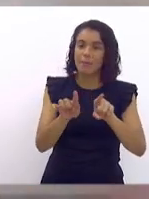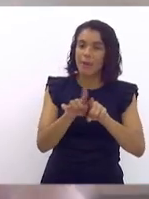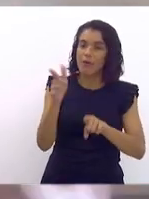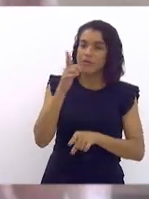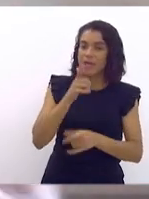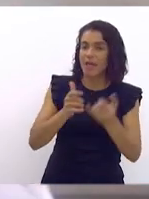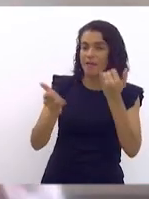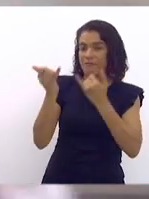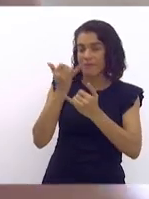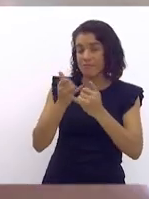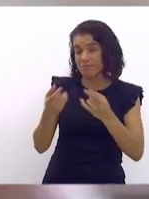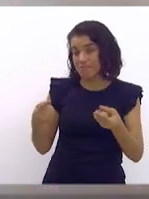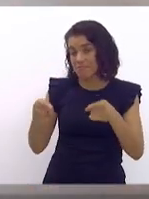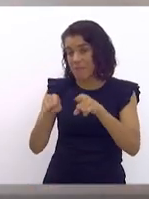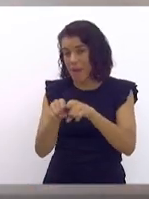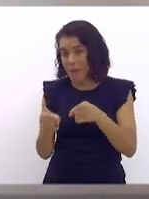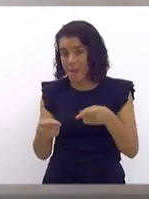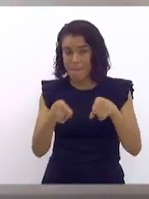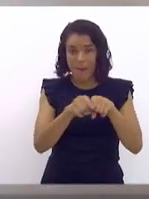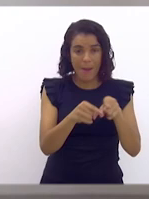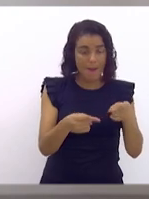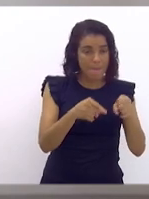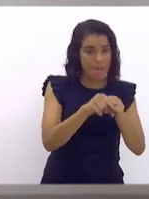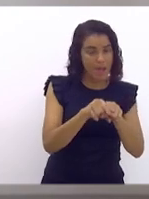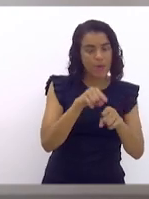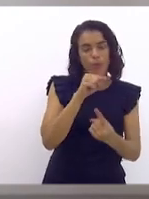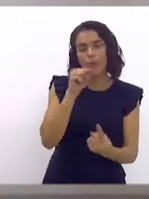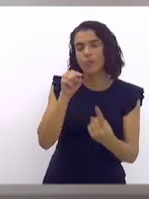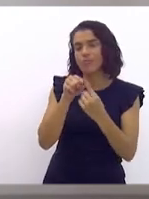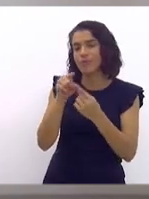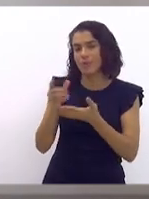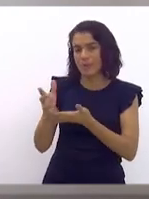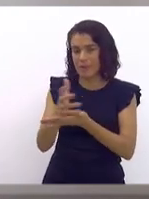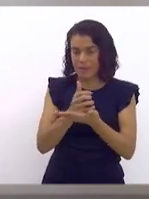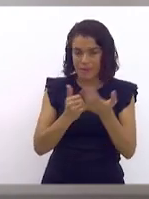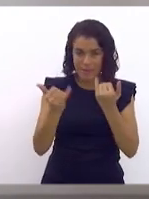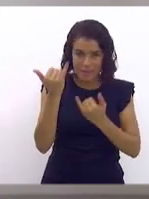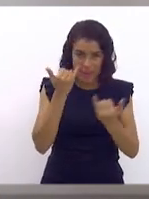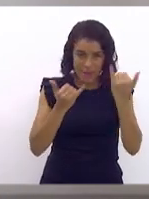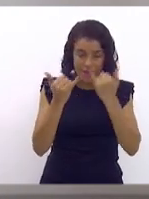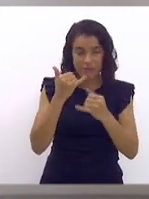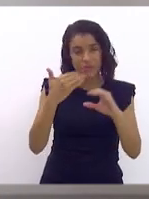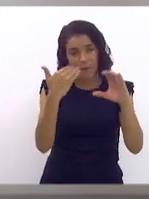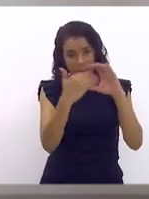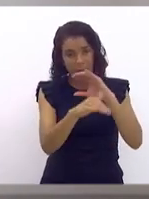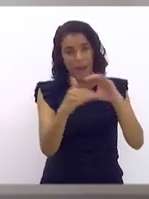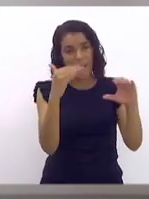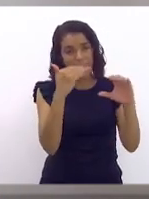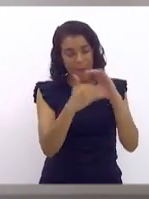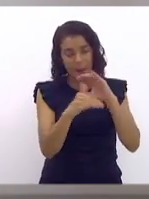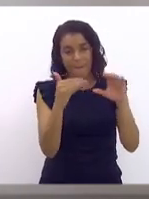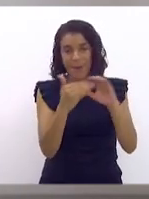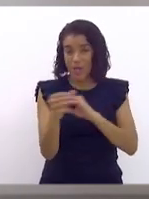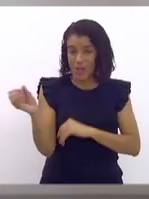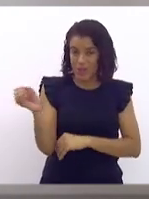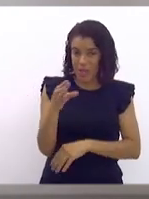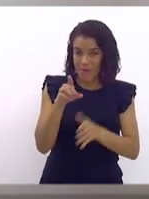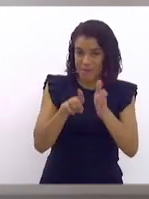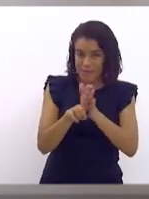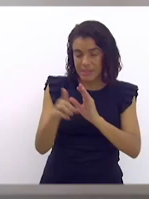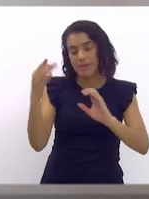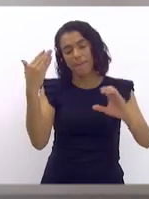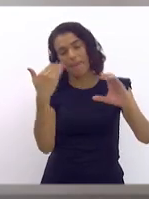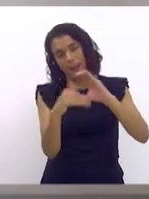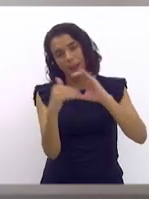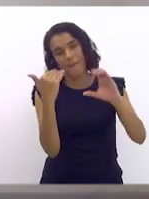fazer parcerias com eles para que esses dados fossem periodicamente enviados para vocês, né, à medida que novos dados fossem coletados,